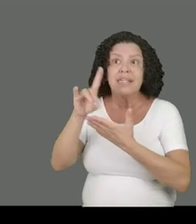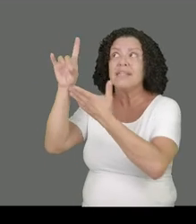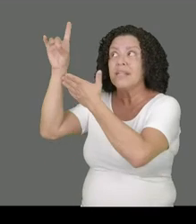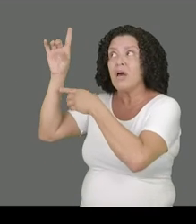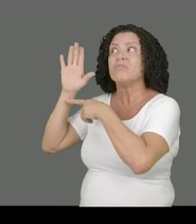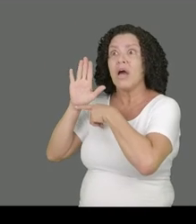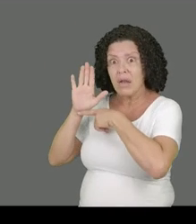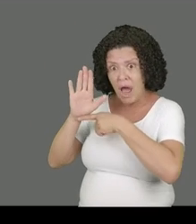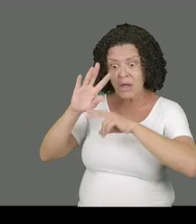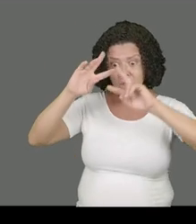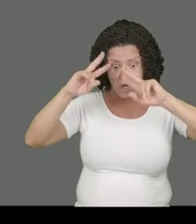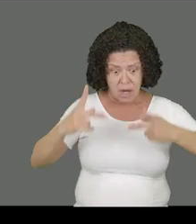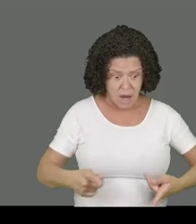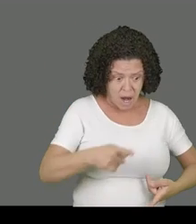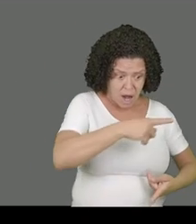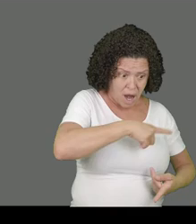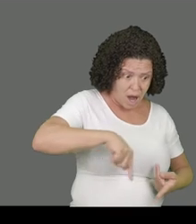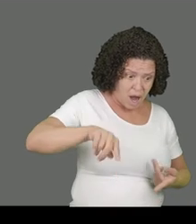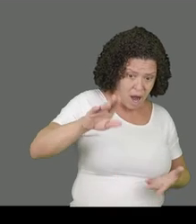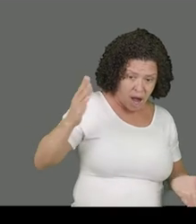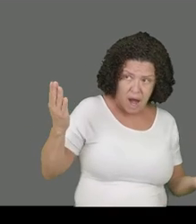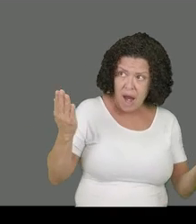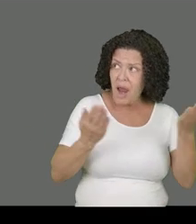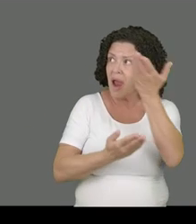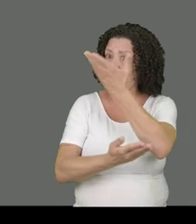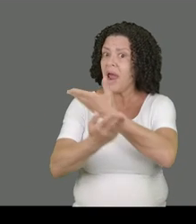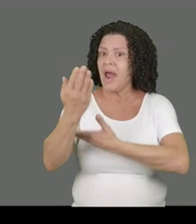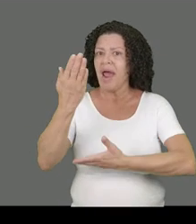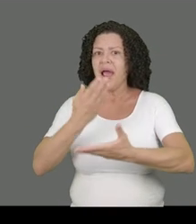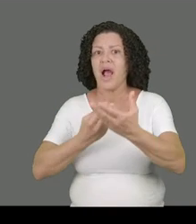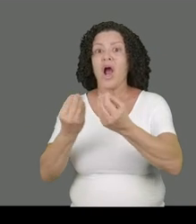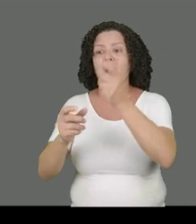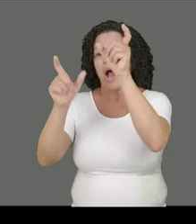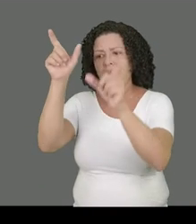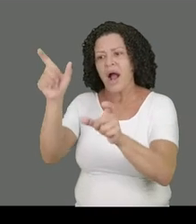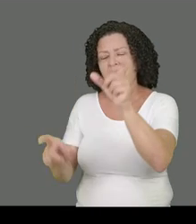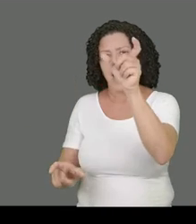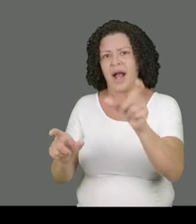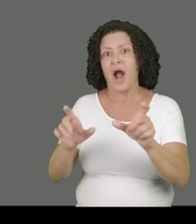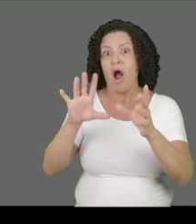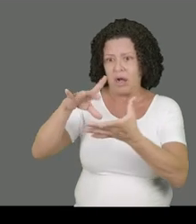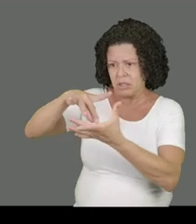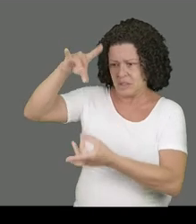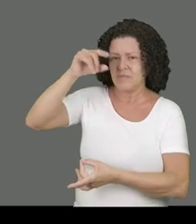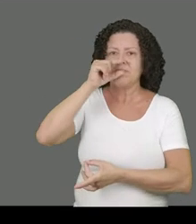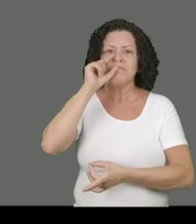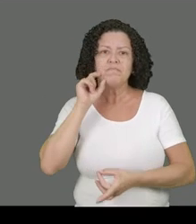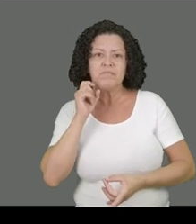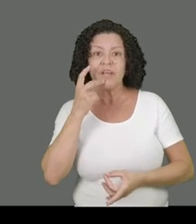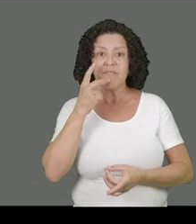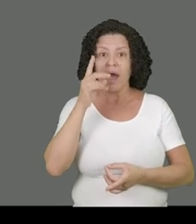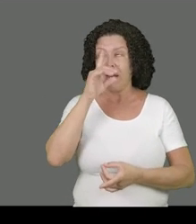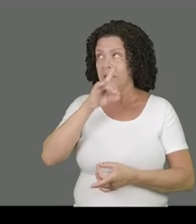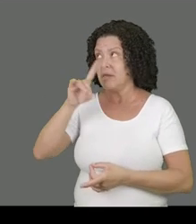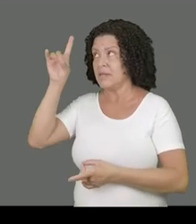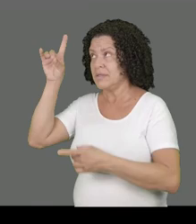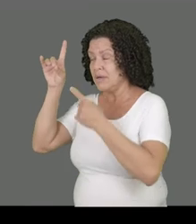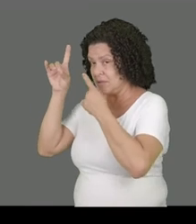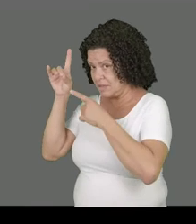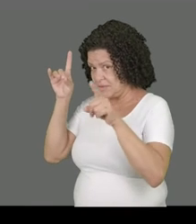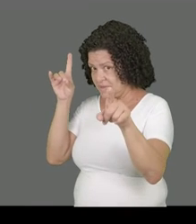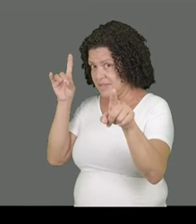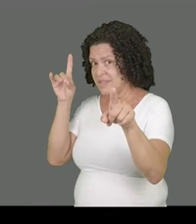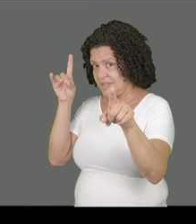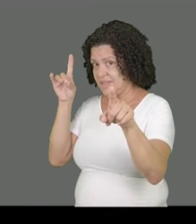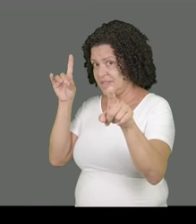mente. Deus ajuda as criaturas através das criaturas. André Luiz diz: entre